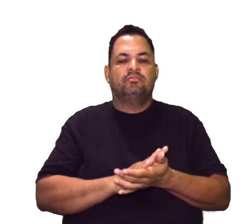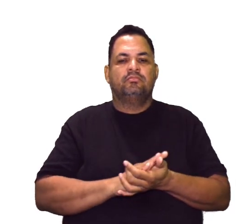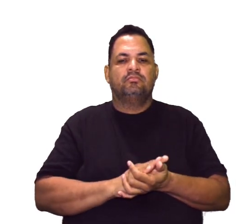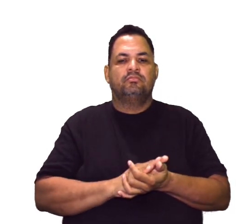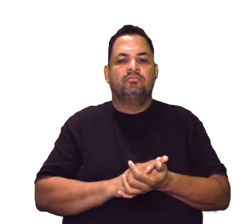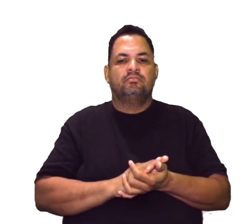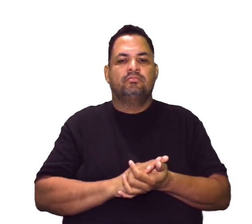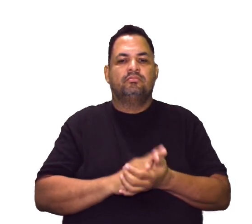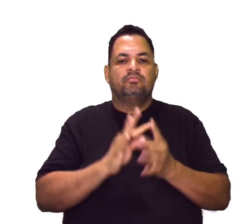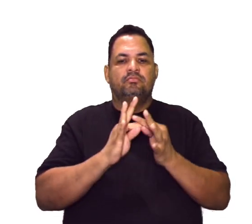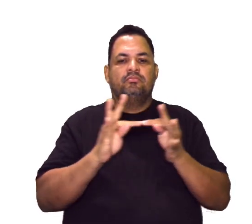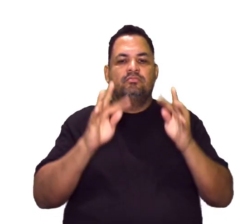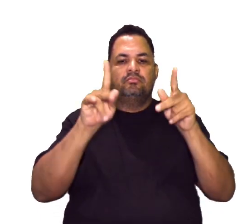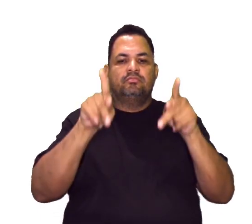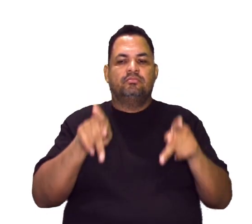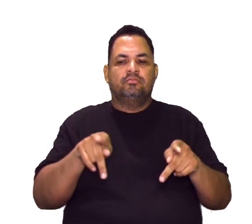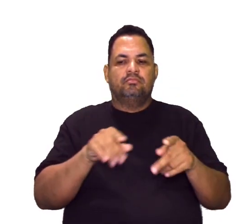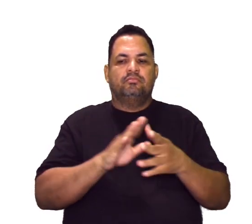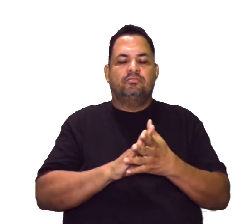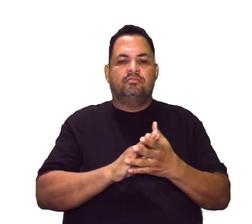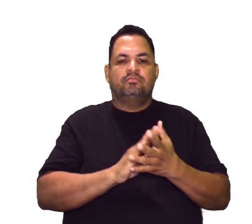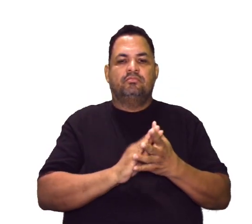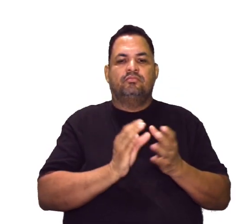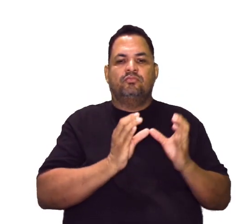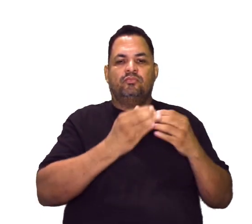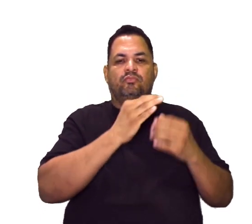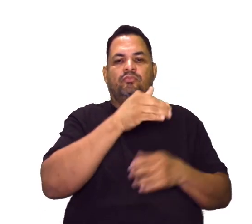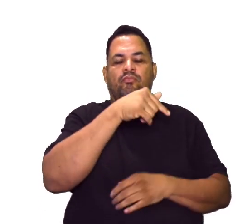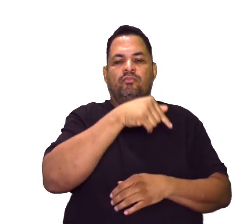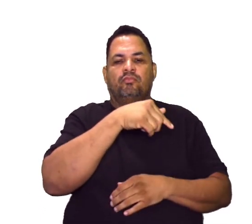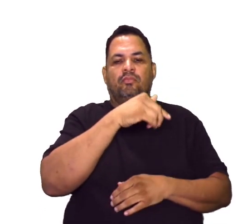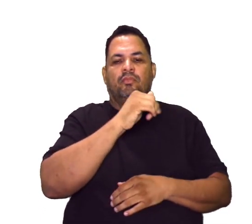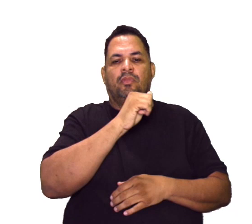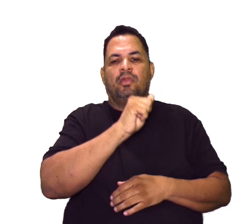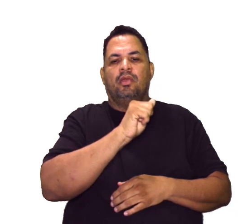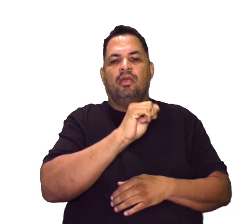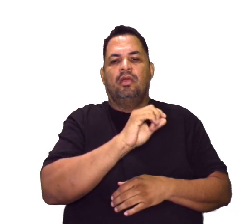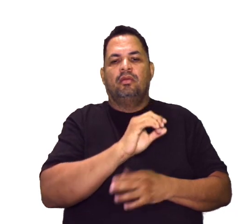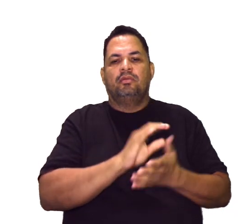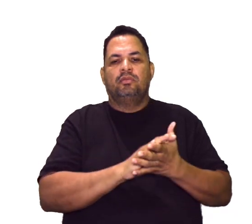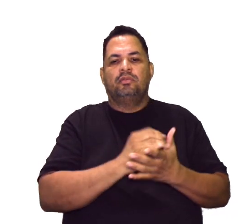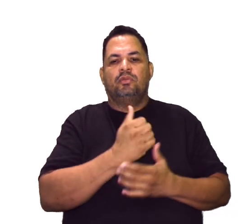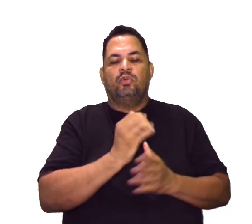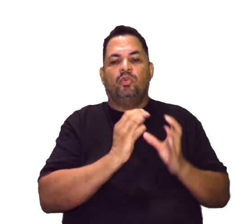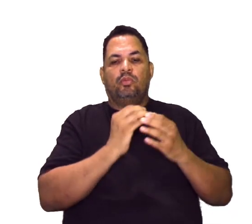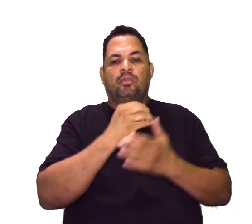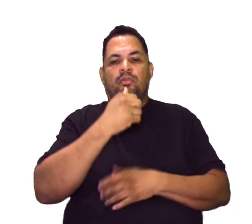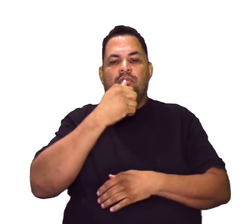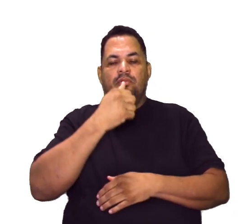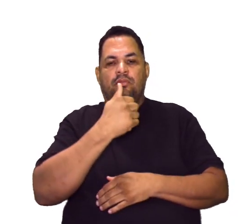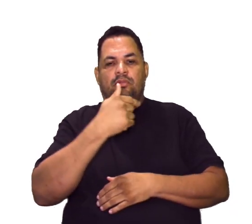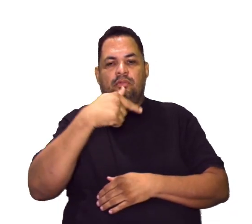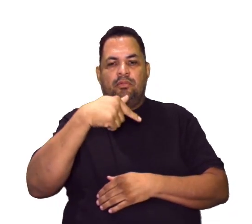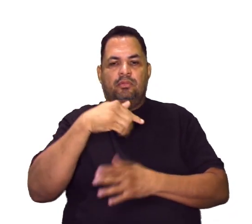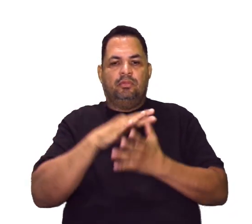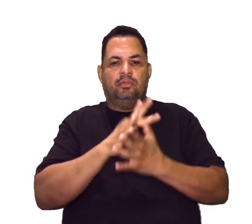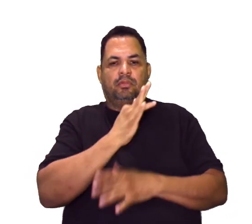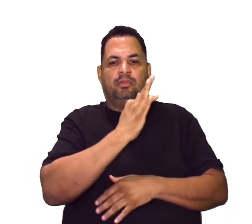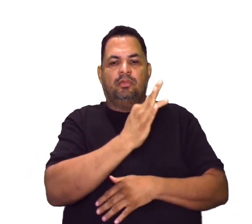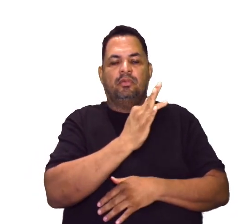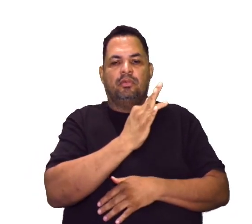na tabela periódica, família 7A ou grupo 17, vocês vão de lembrar que o